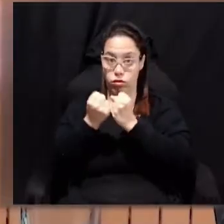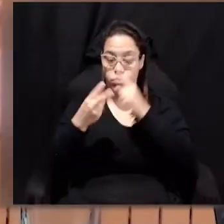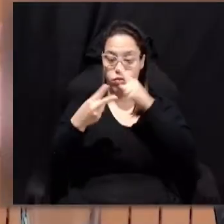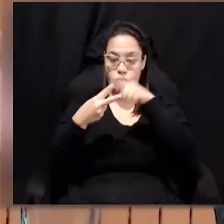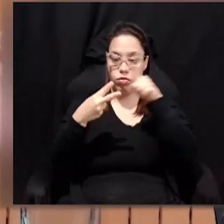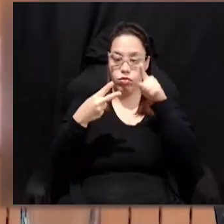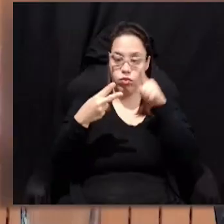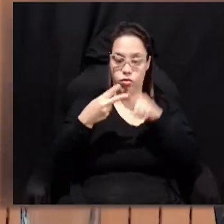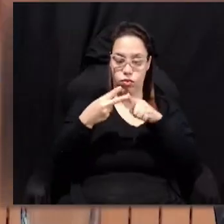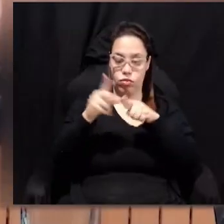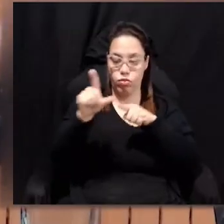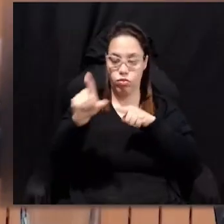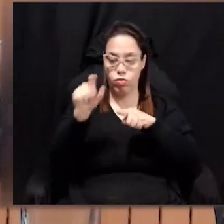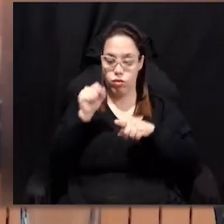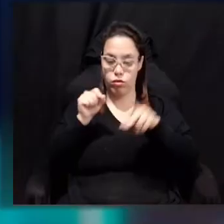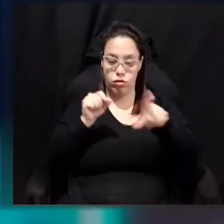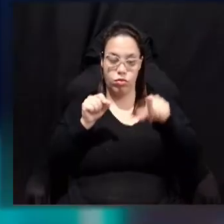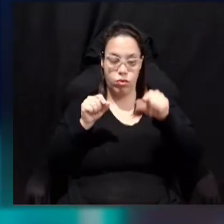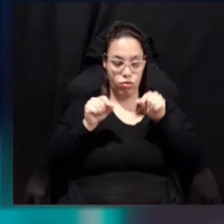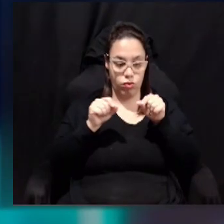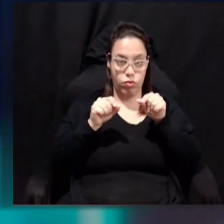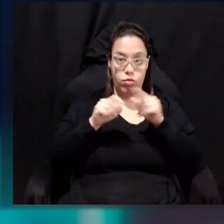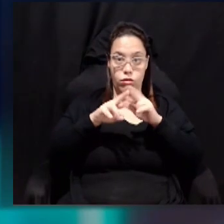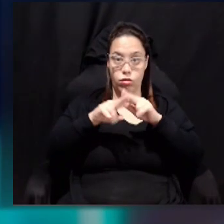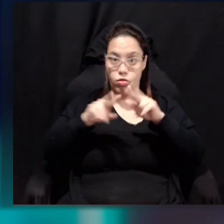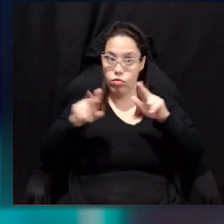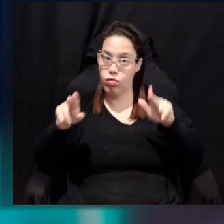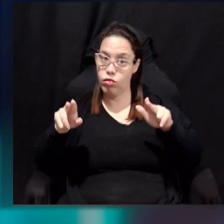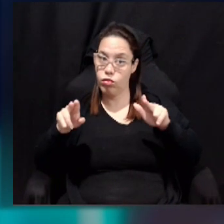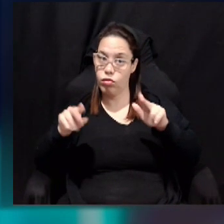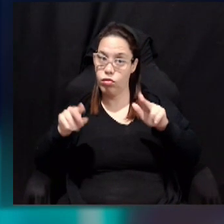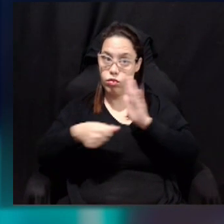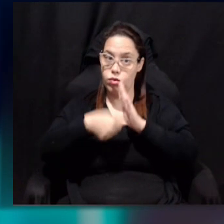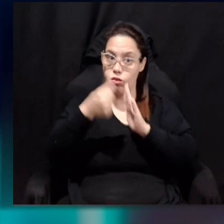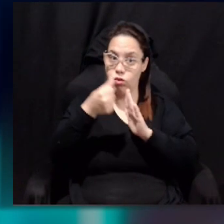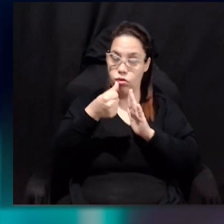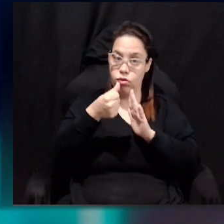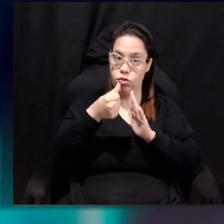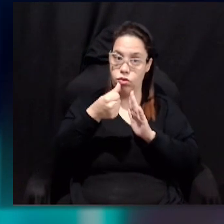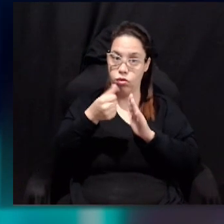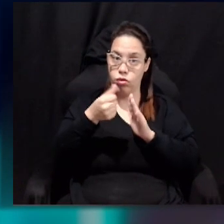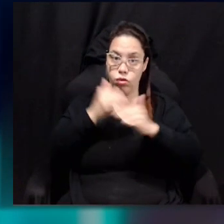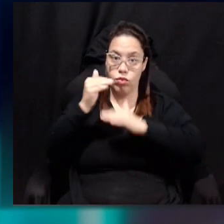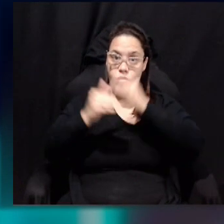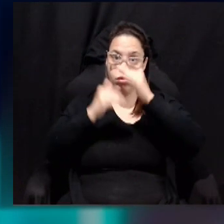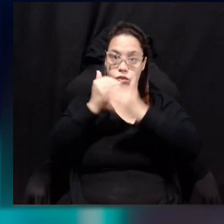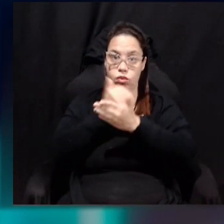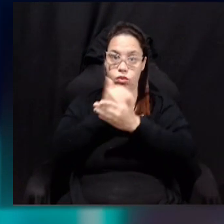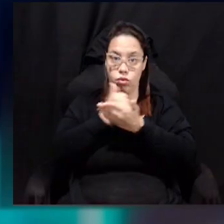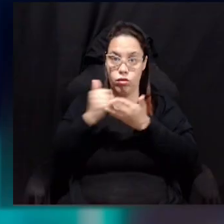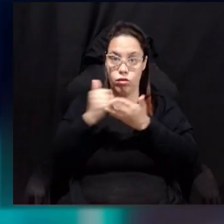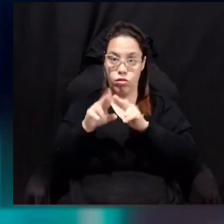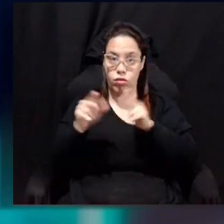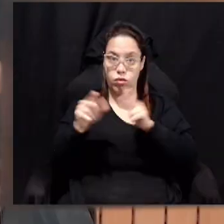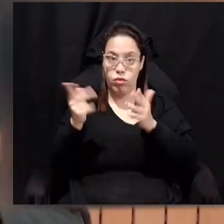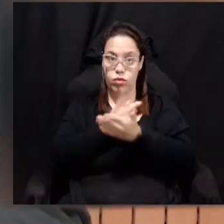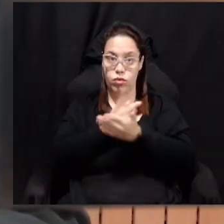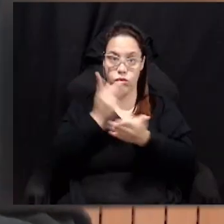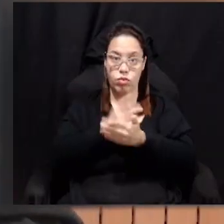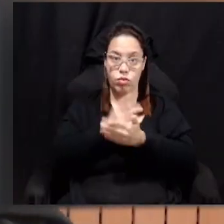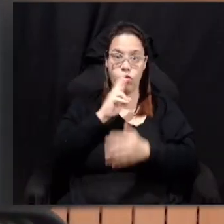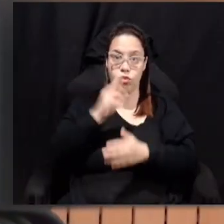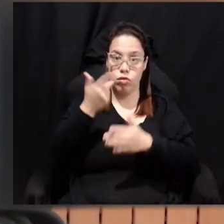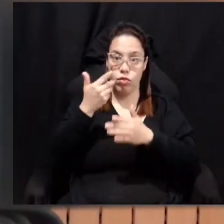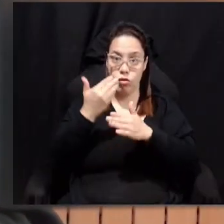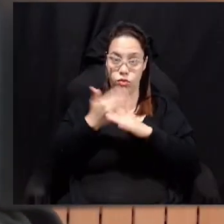e reuniu especialistas de diversas áreas. A primeira parte foi sobre o avanço do uso indevido de drogas e possíveis soluções práticas. É